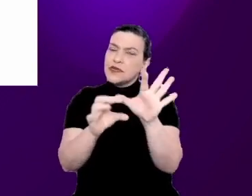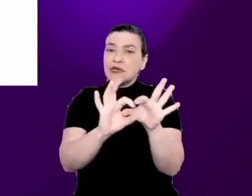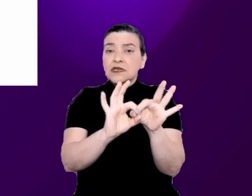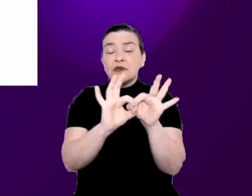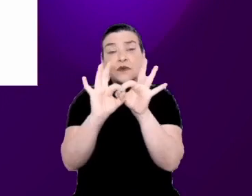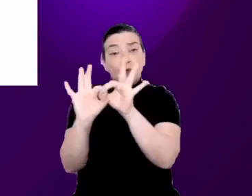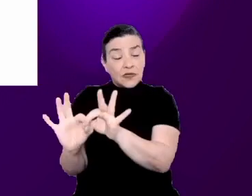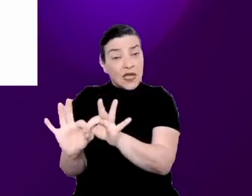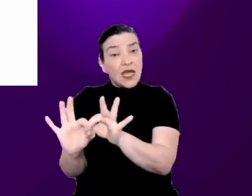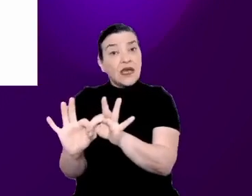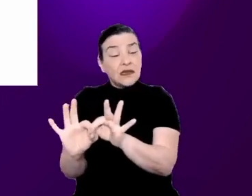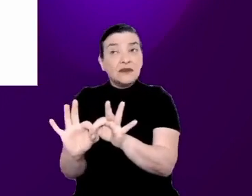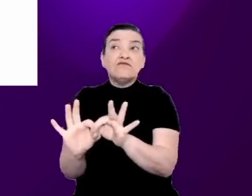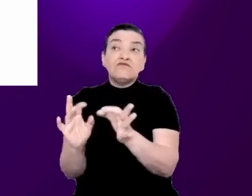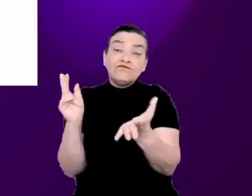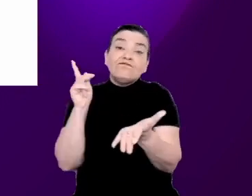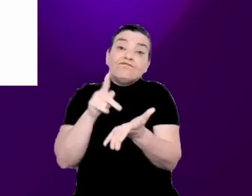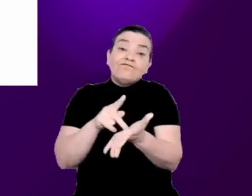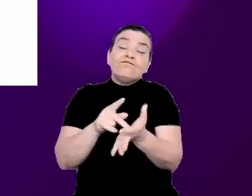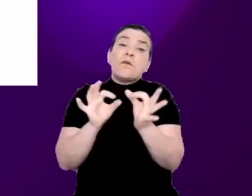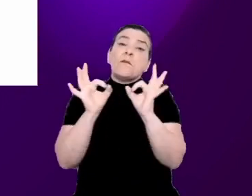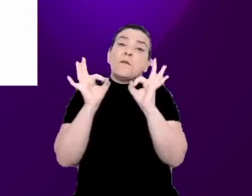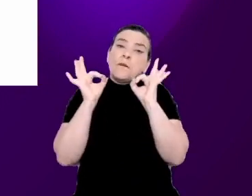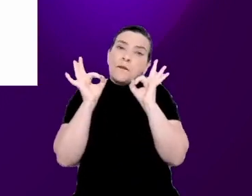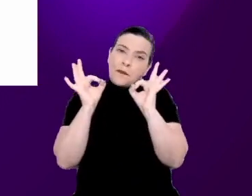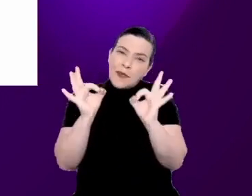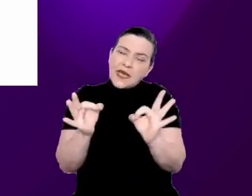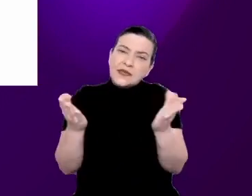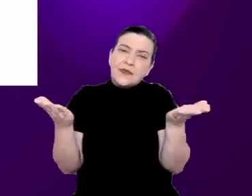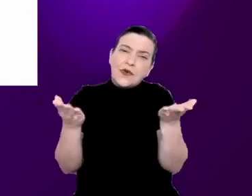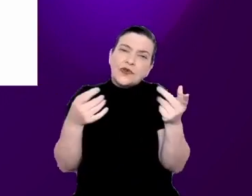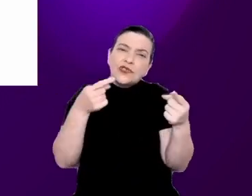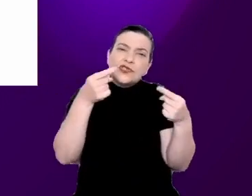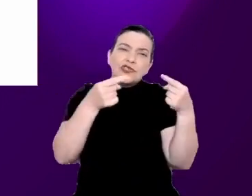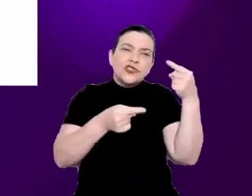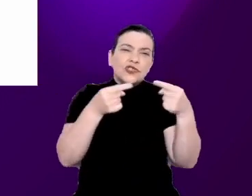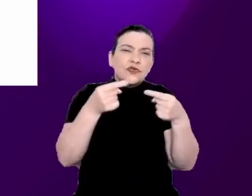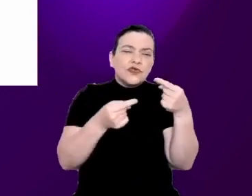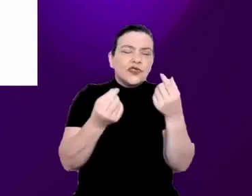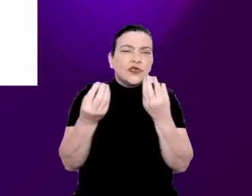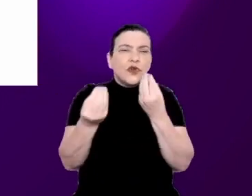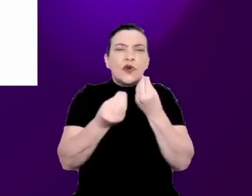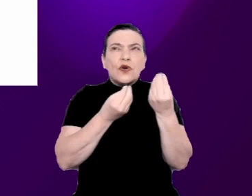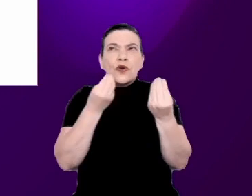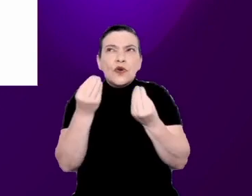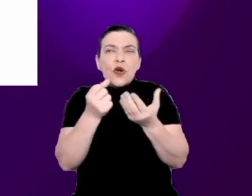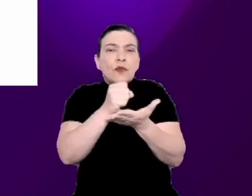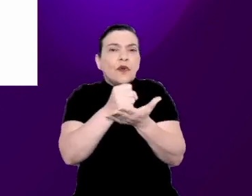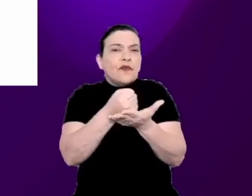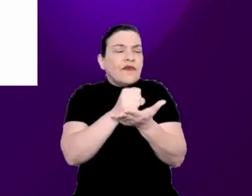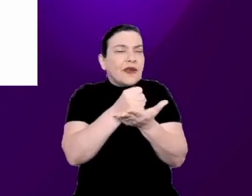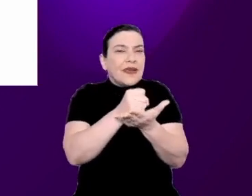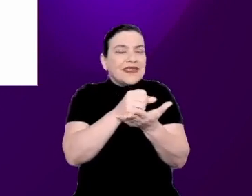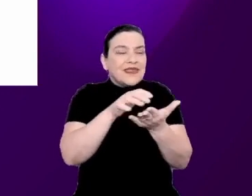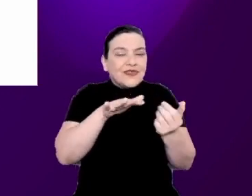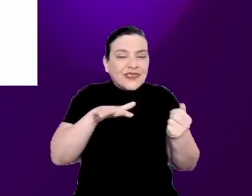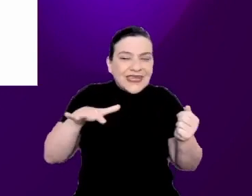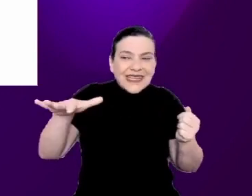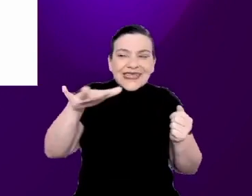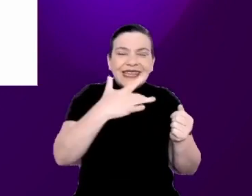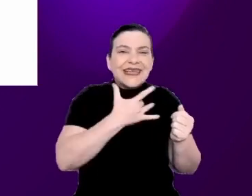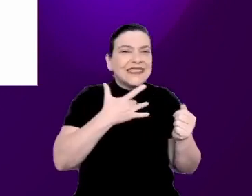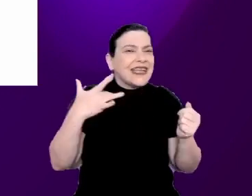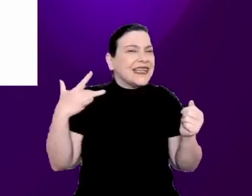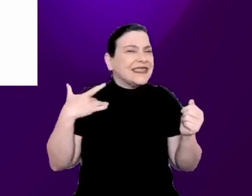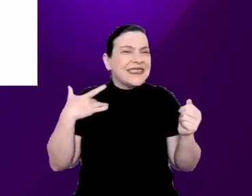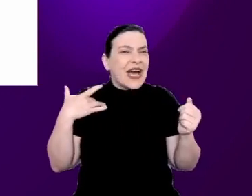é bem comum mesmo a gente ainda estar discutindo como que o farmacêutico clínico se insere nesses serviços de saúde,